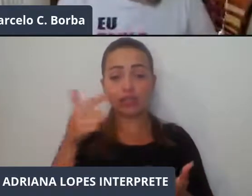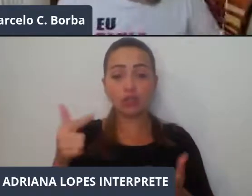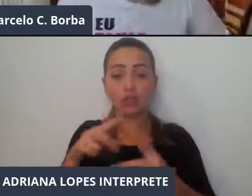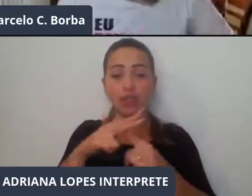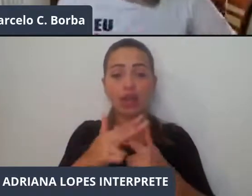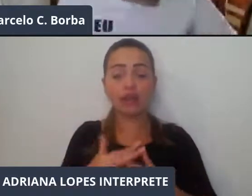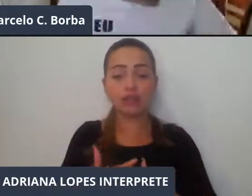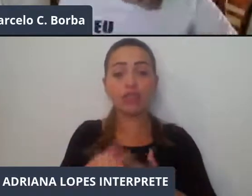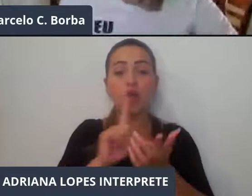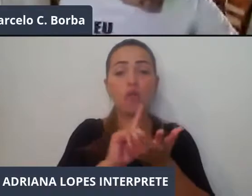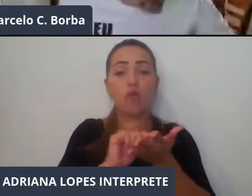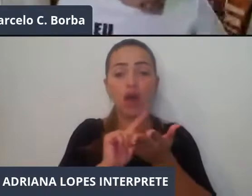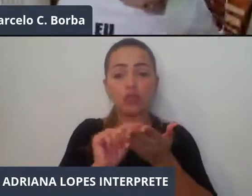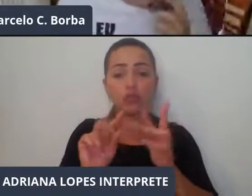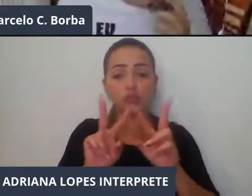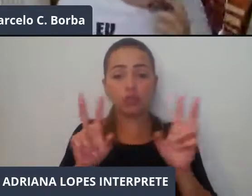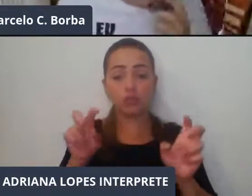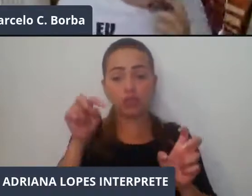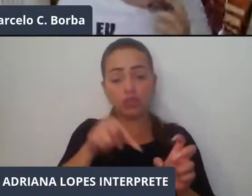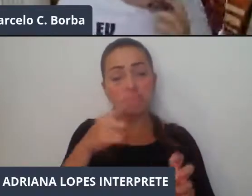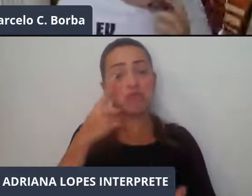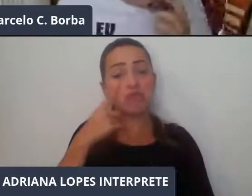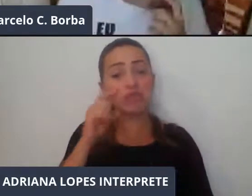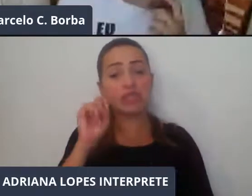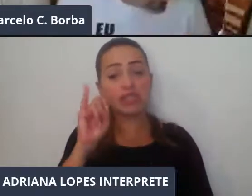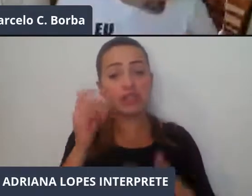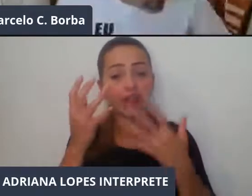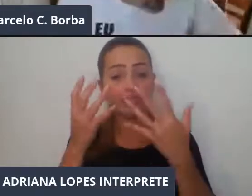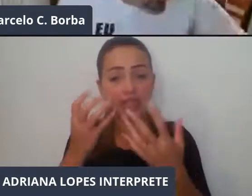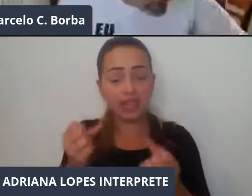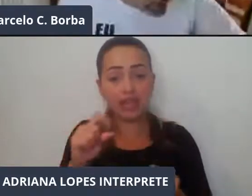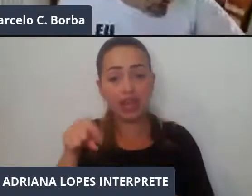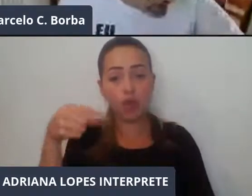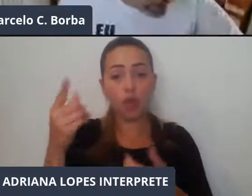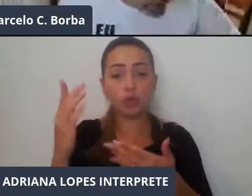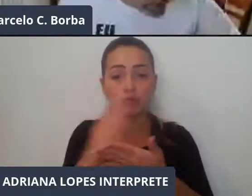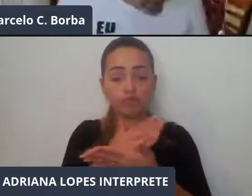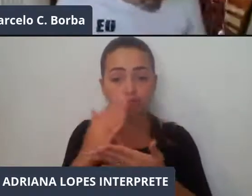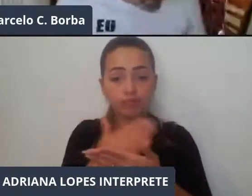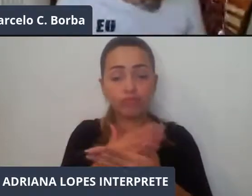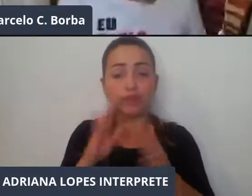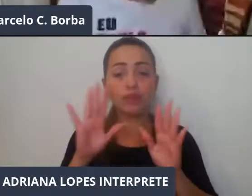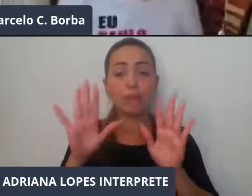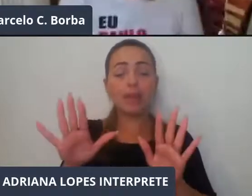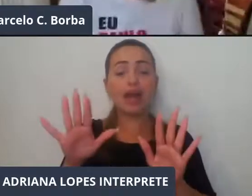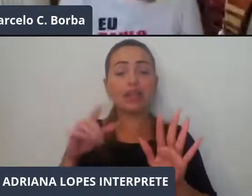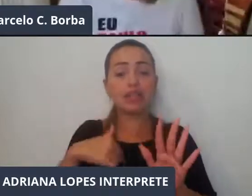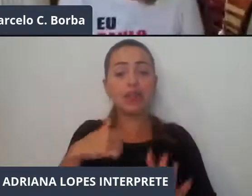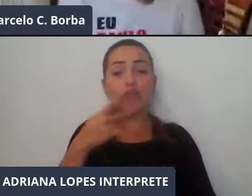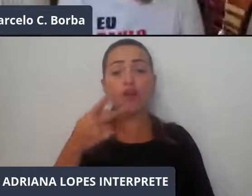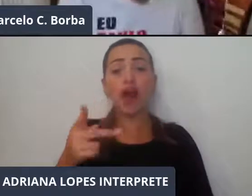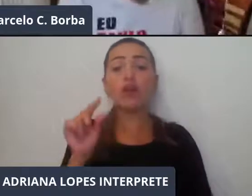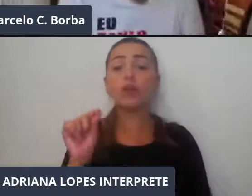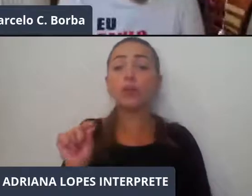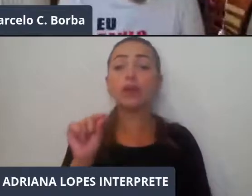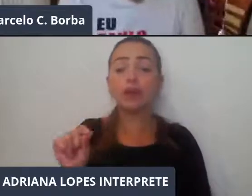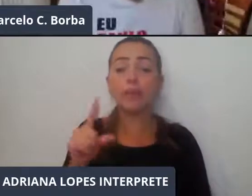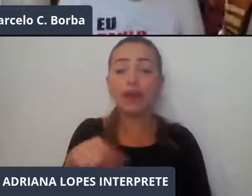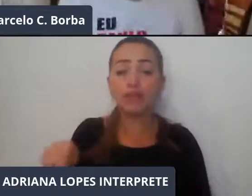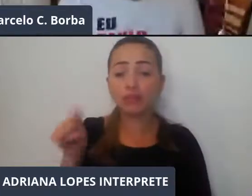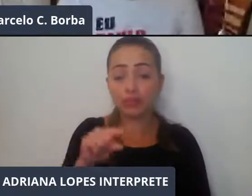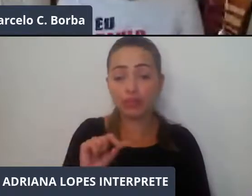isso e tal. Vamos ver se vai ser aceito aí no outro periódico aí. Mas, de qualquer jeito, eu diria para vocês de